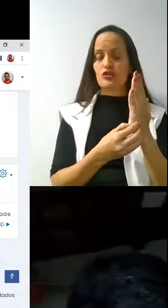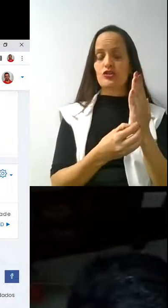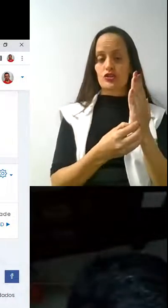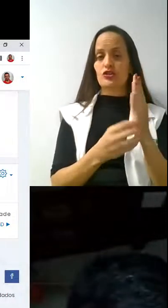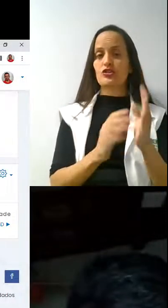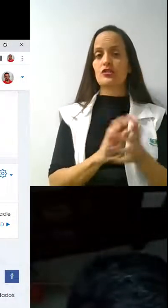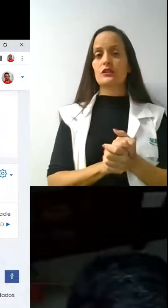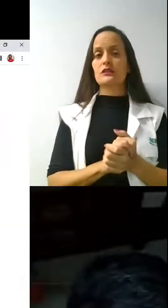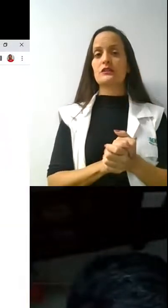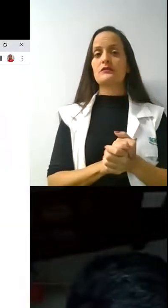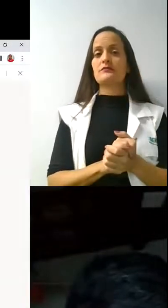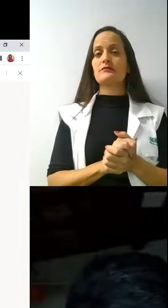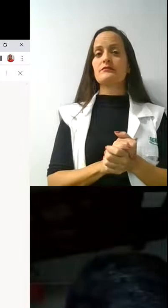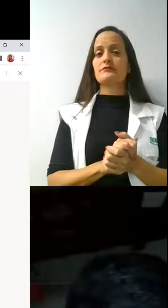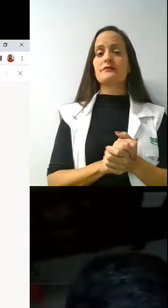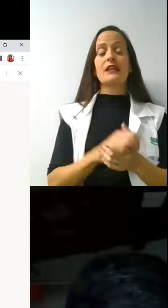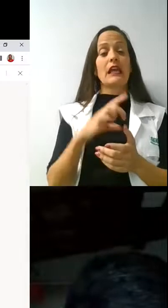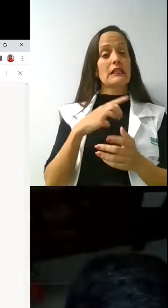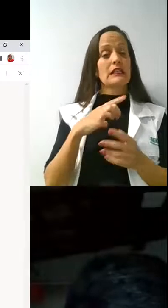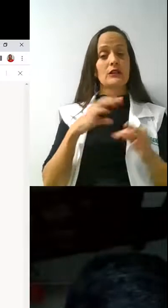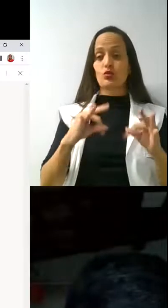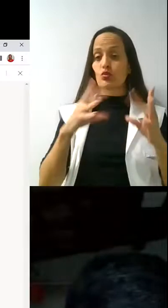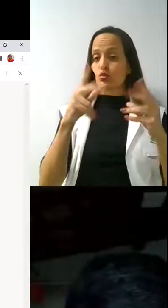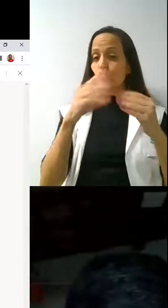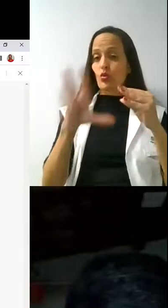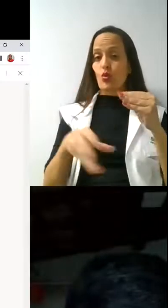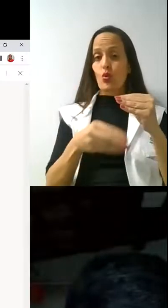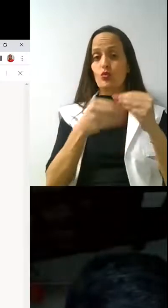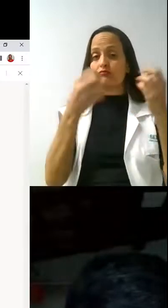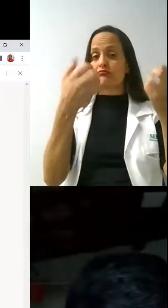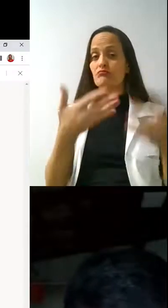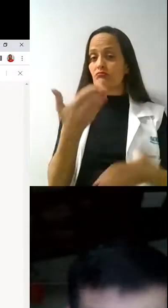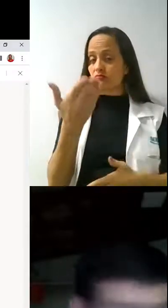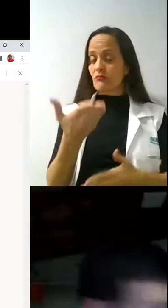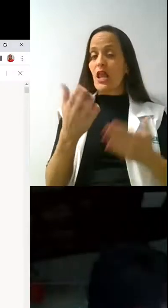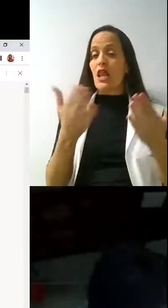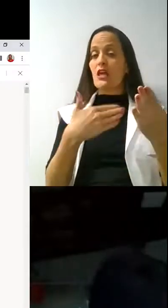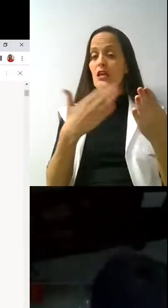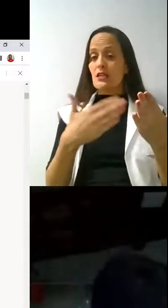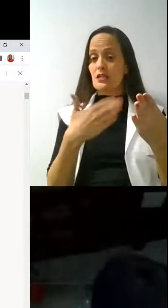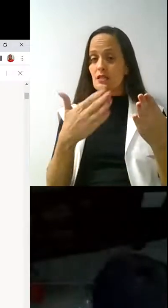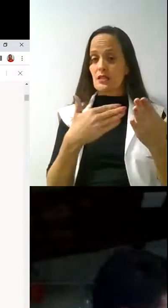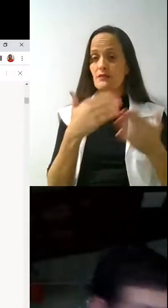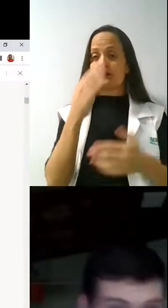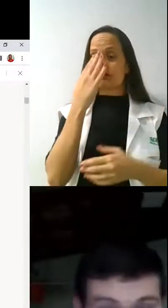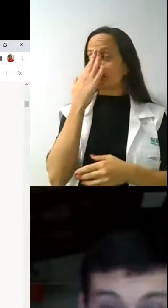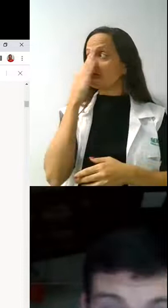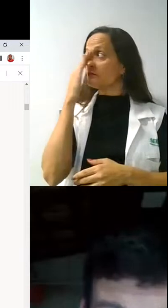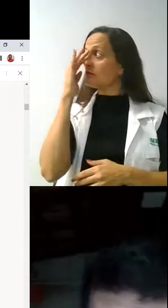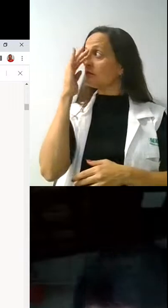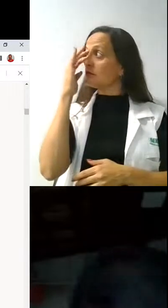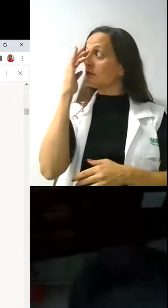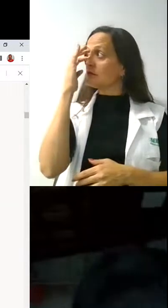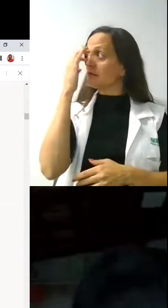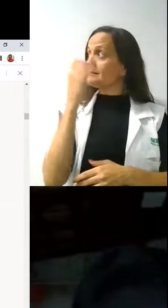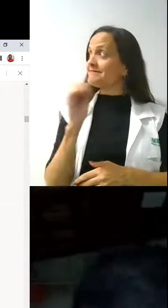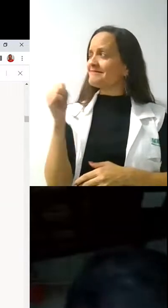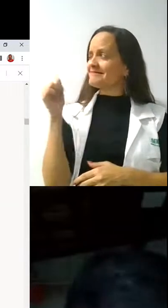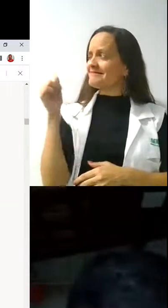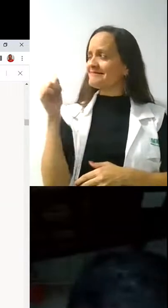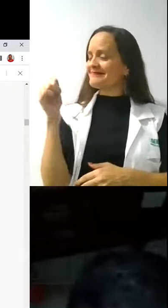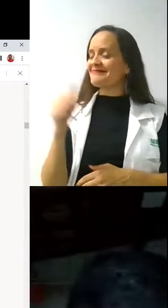apostila do curso já tem todo o conteúdo também especificado aí, ó, né? Parte de escala, né? Então tem tudo aqui já,